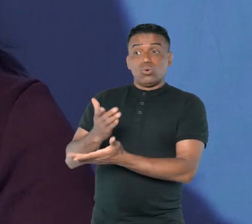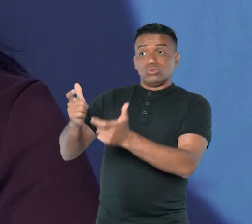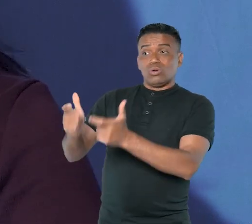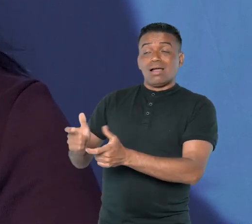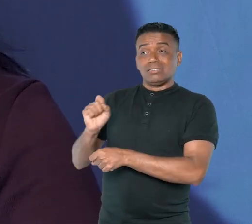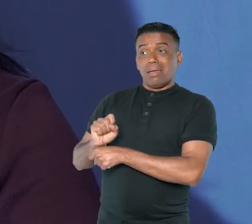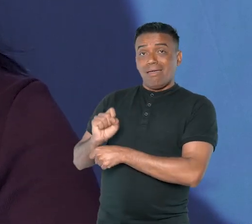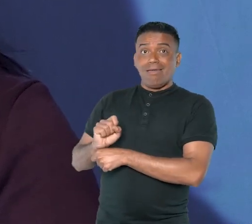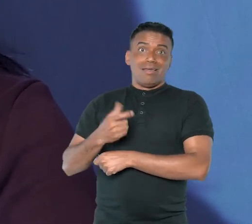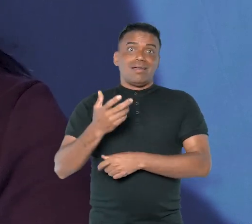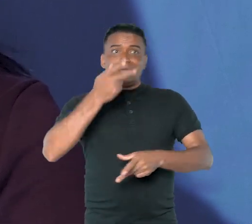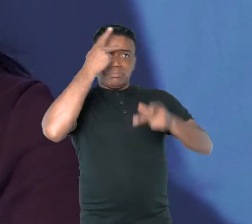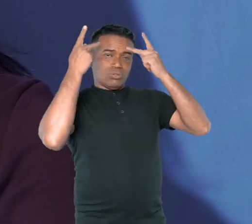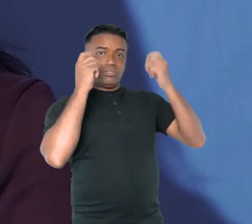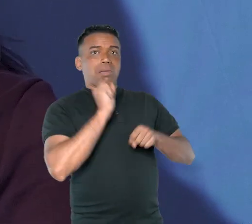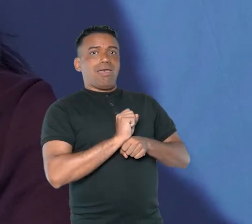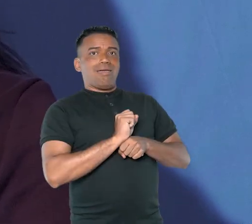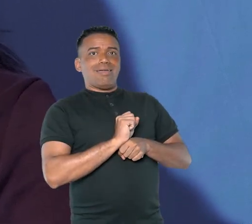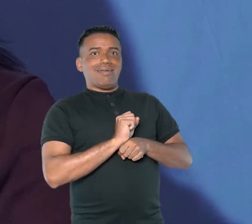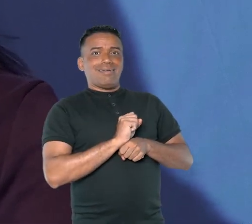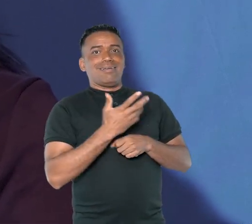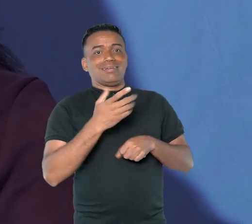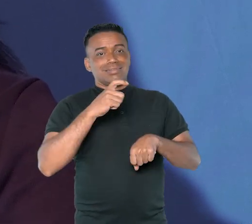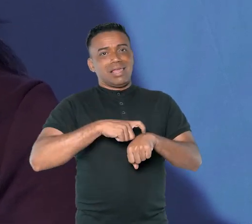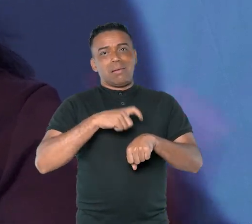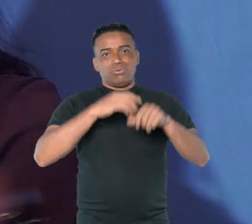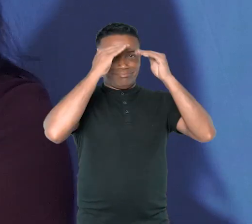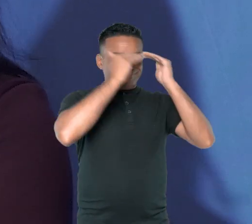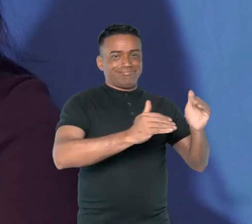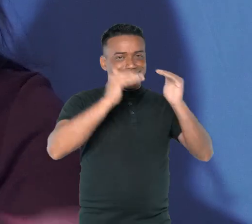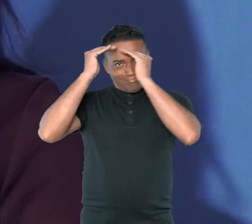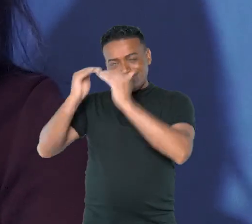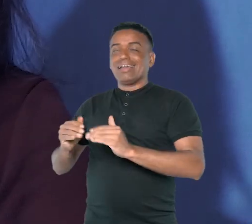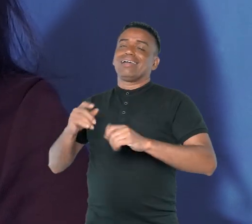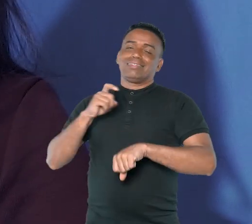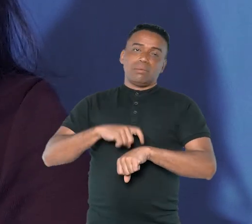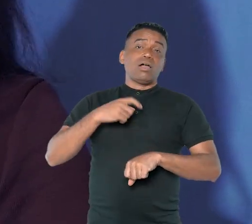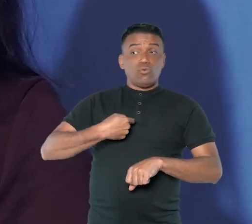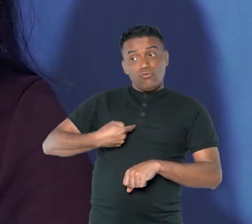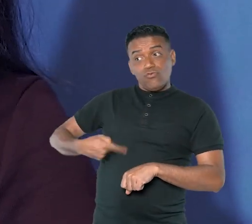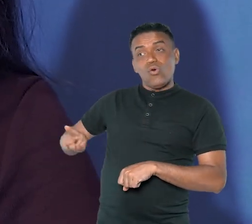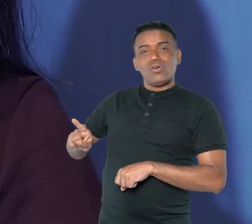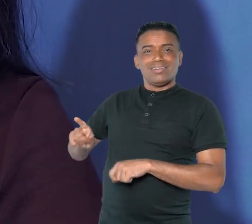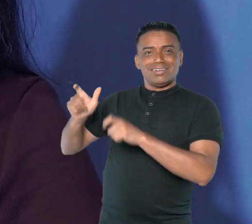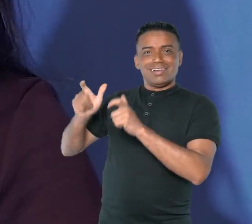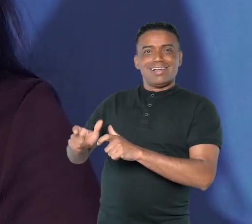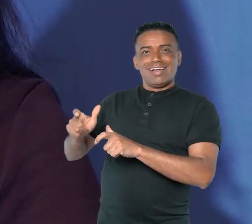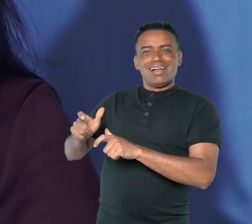pessoas esperam por nós, algumas coisas, né? Têm o seu próprio tempo. Então eu fui, né, para